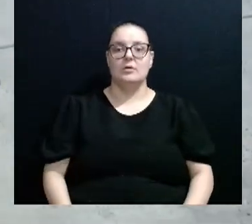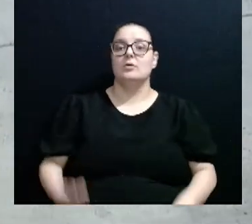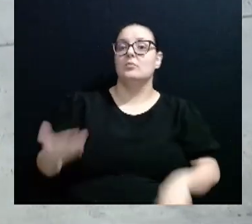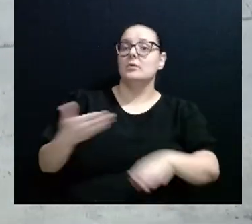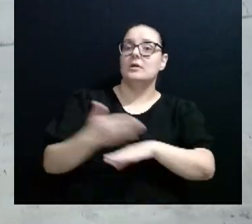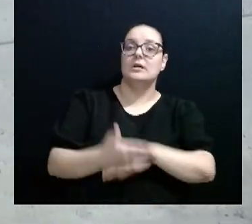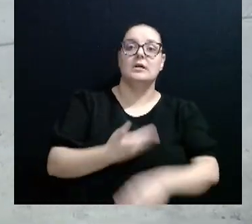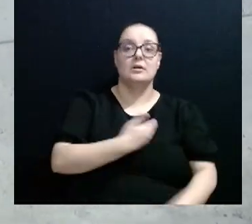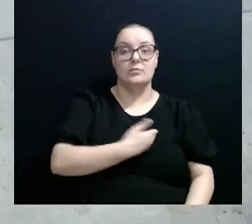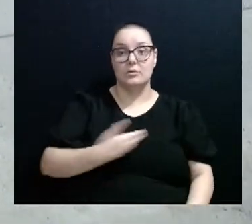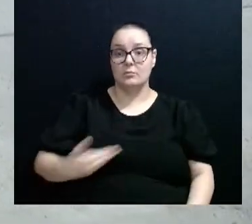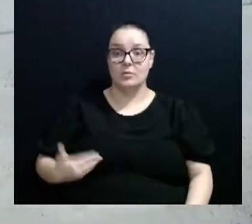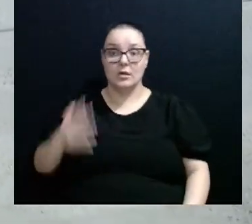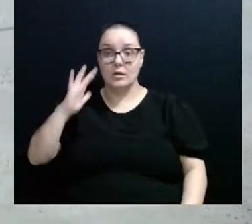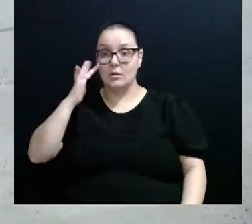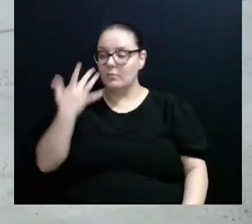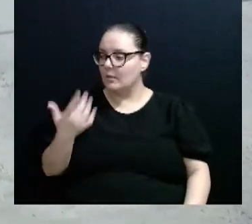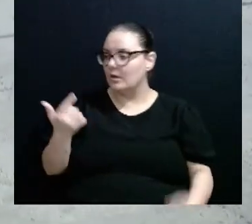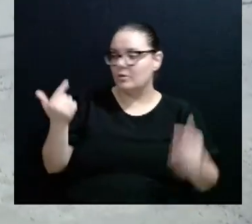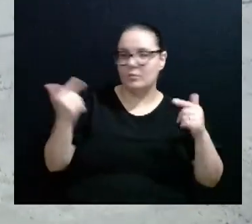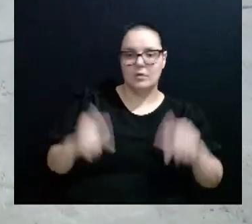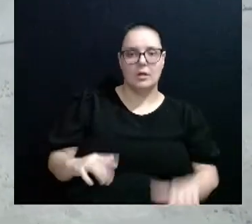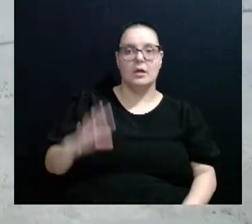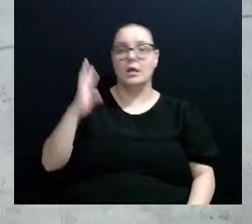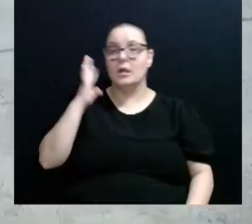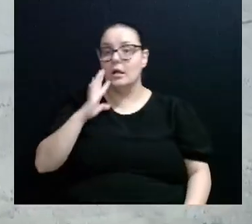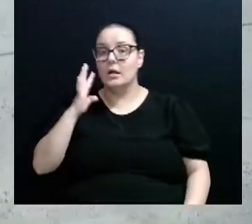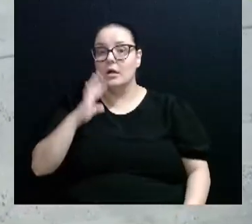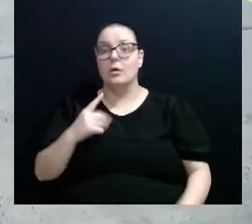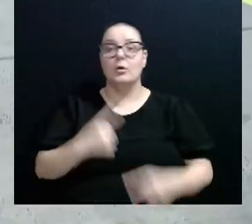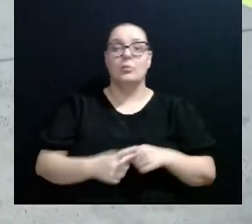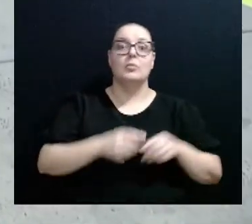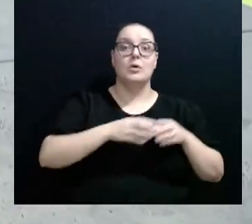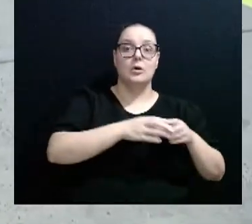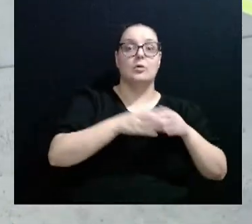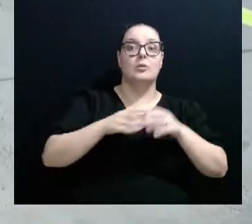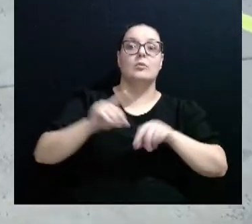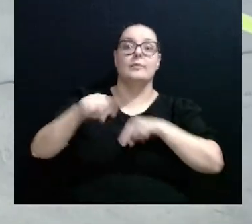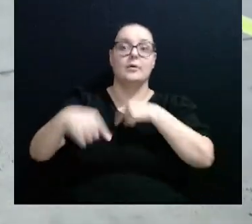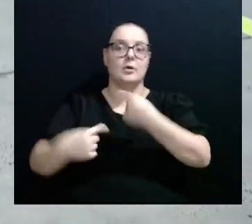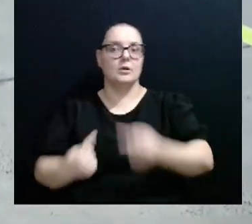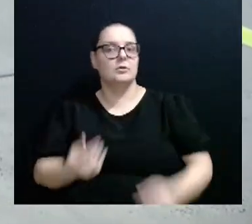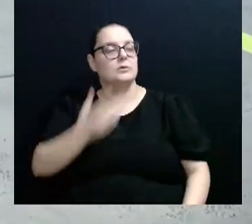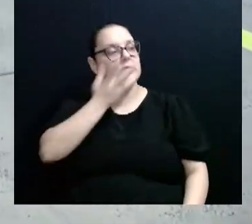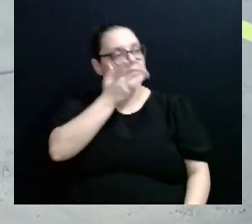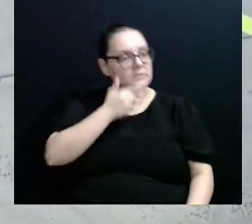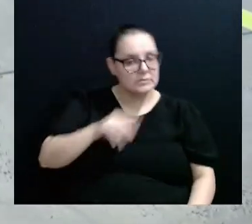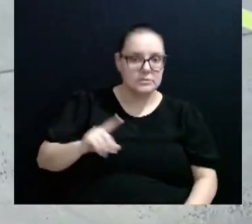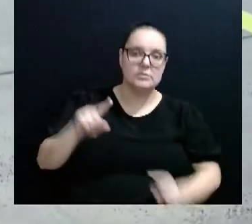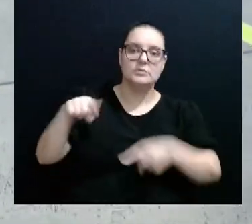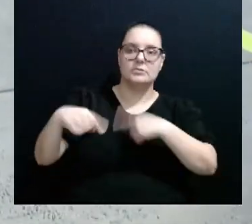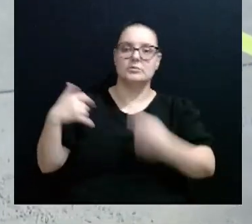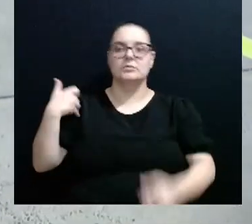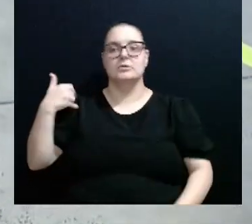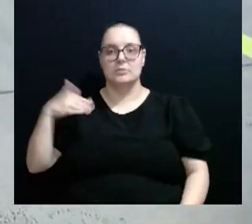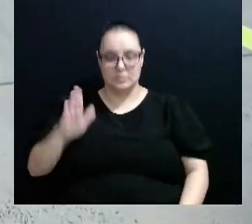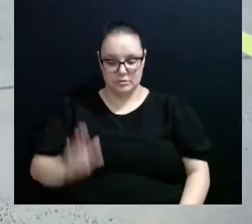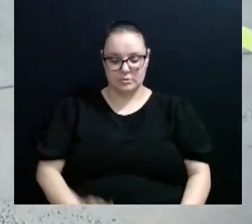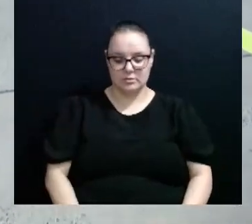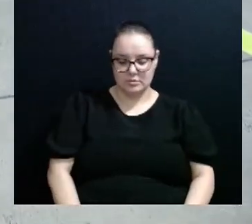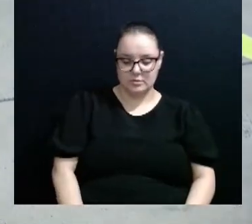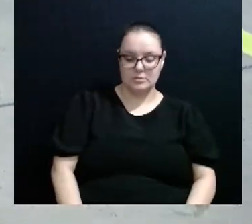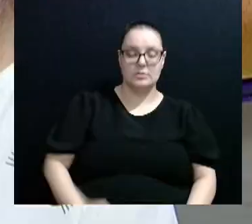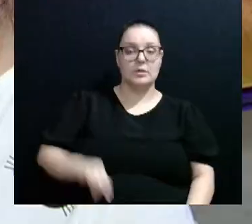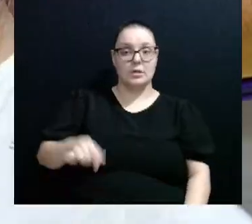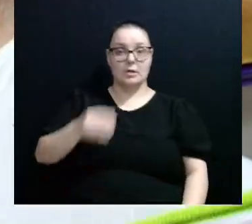eu acho um espaço muito bacana porque a gente convive com as outras crianças, com os outros adultos que estão aproveitando aqui as férias de